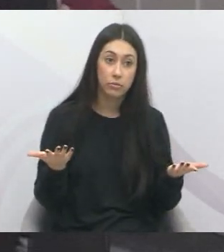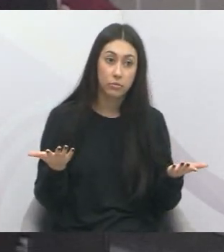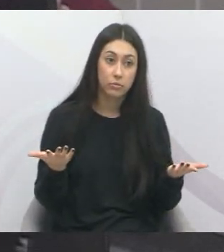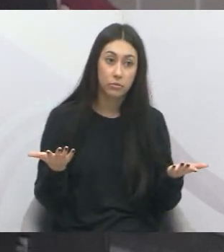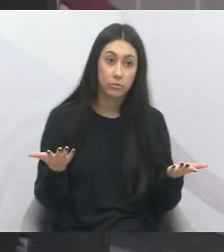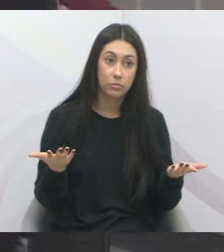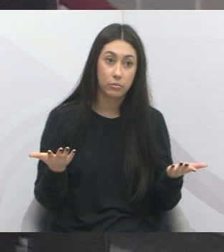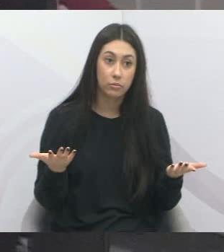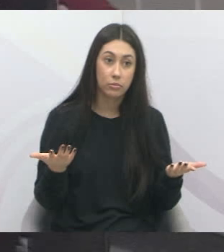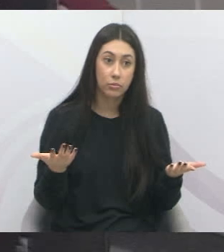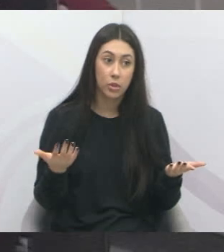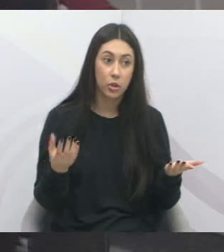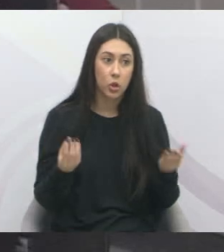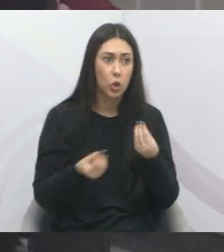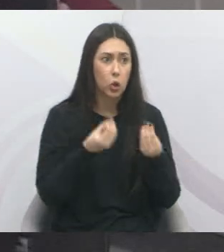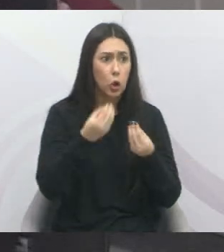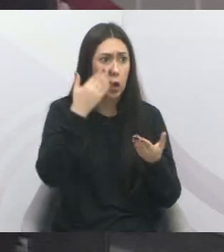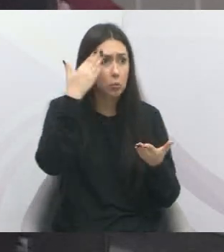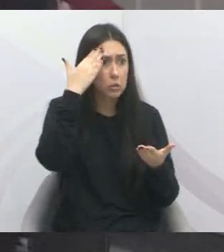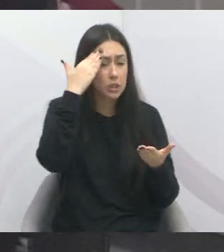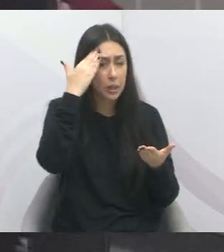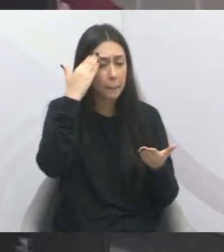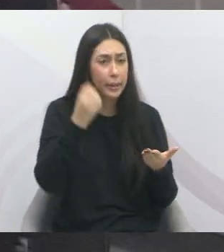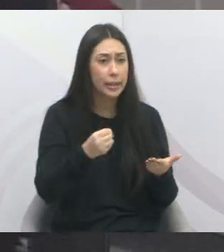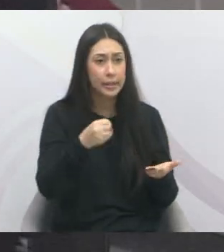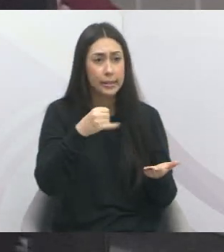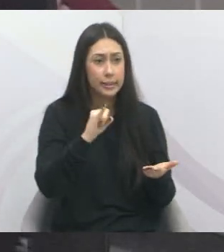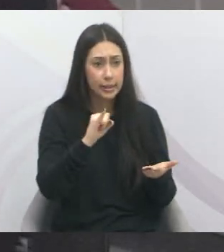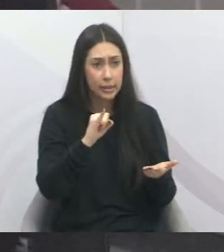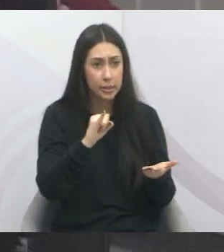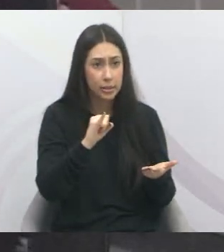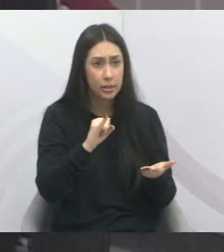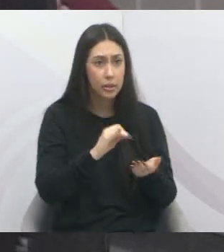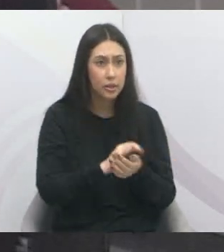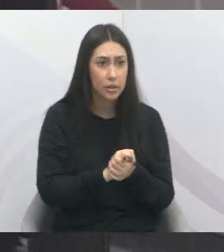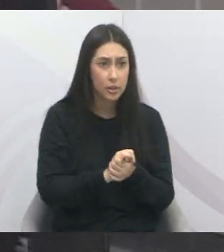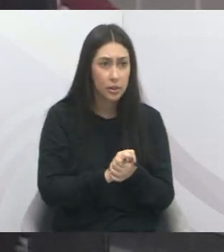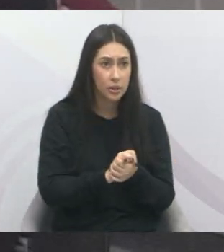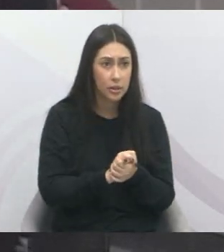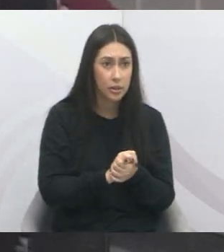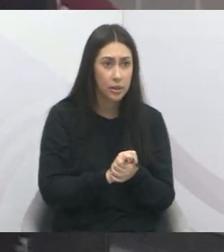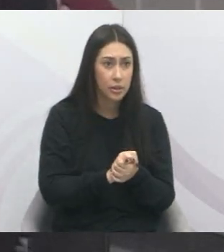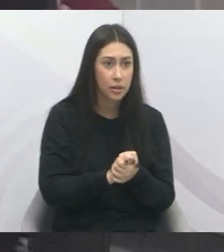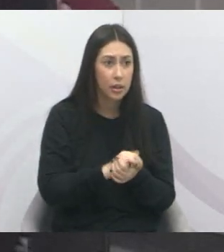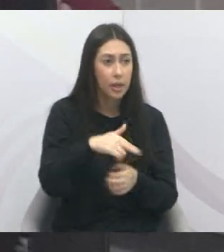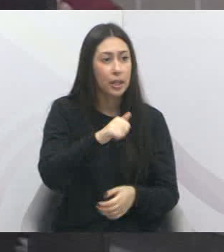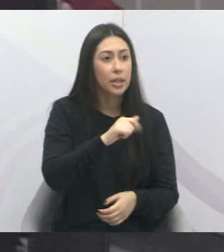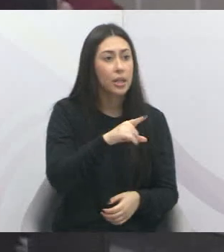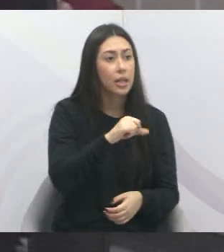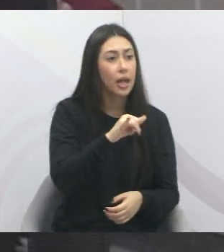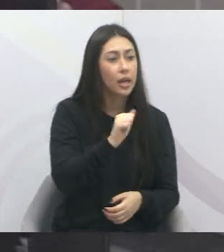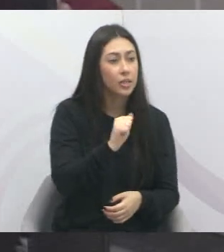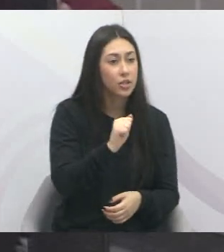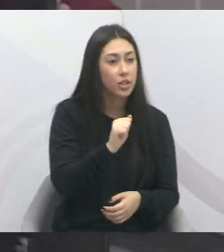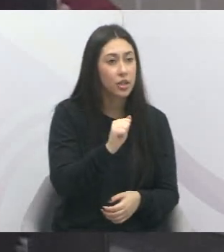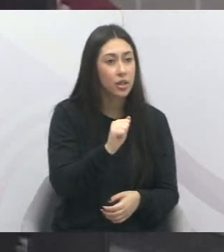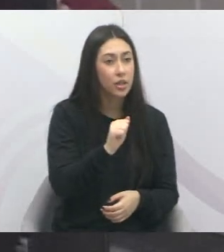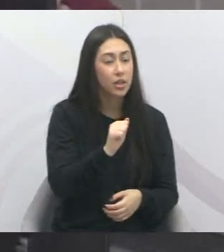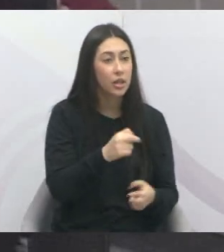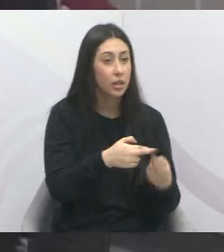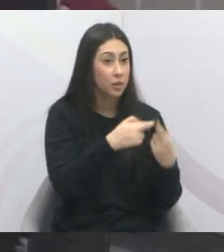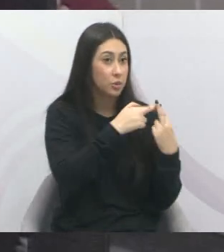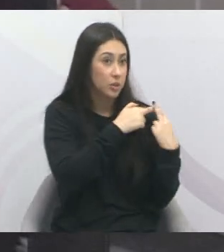eu não tenho como saber se o doutor, a Nádia, que é a supervisora da